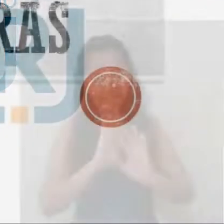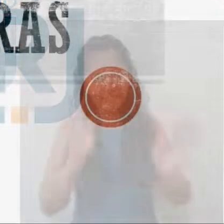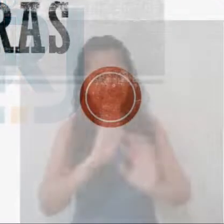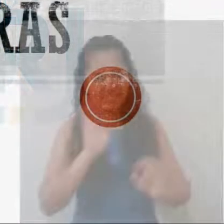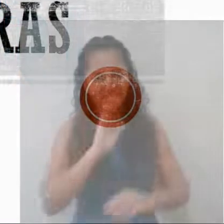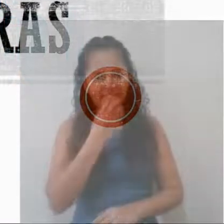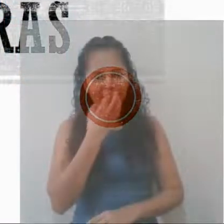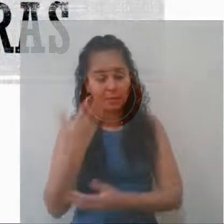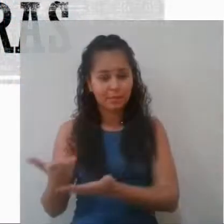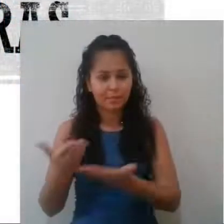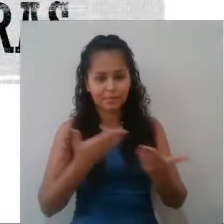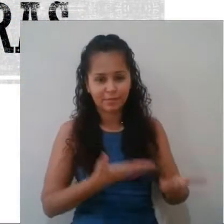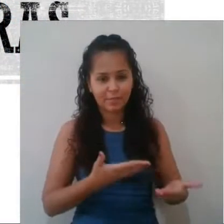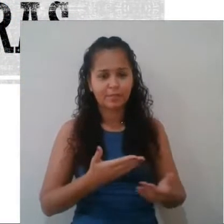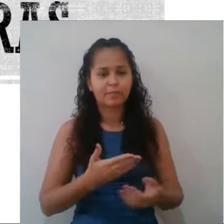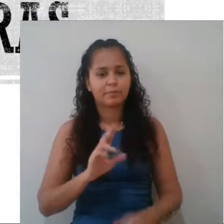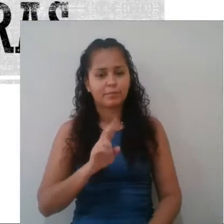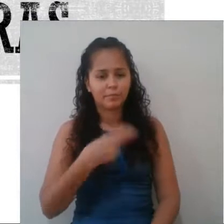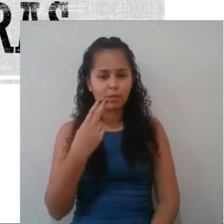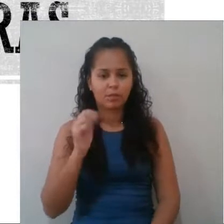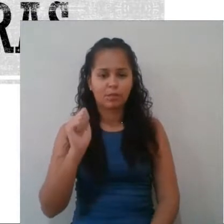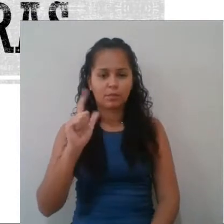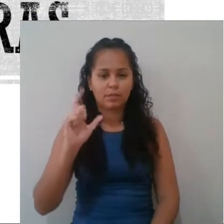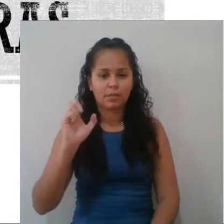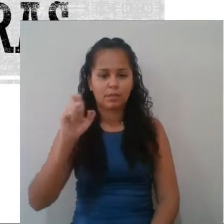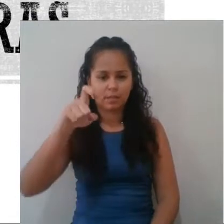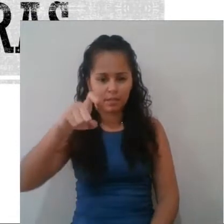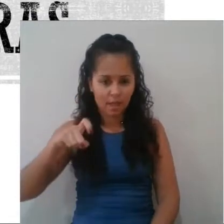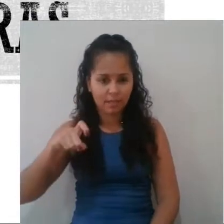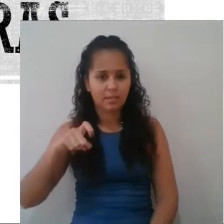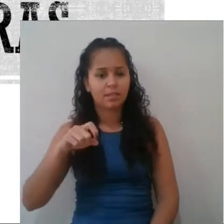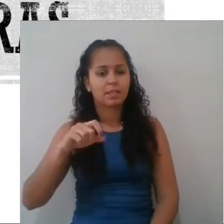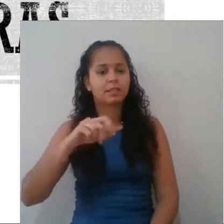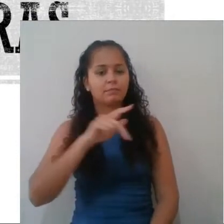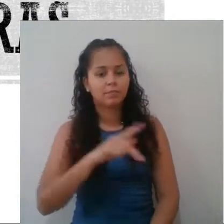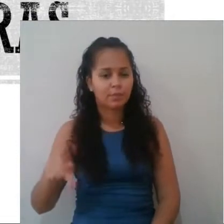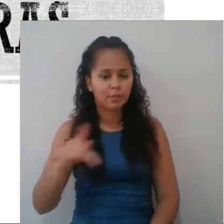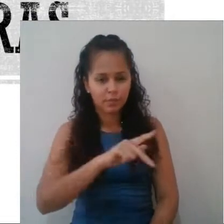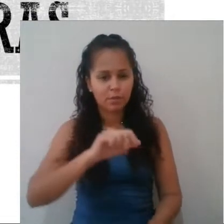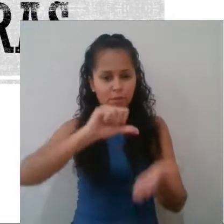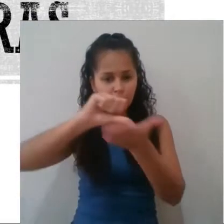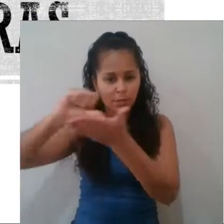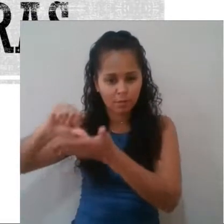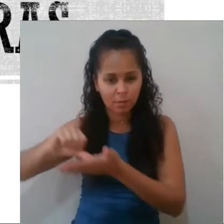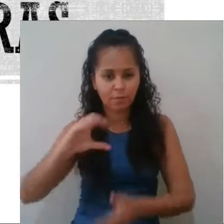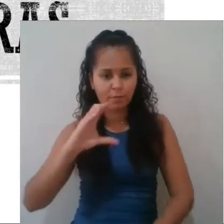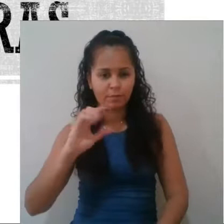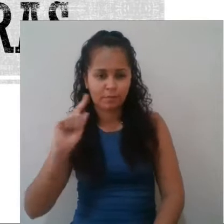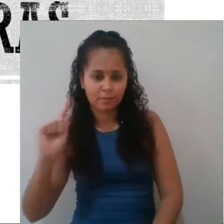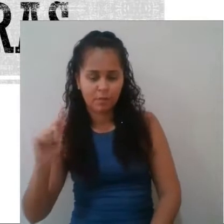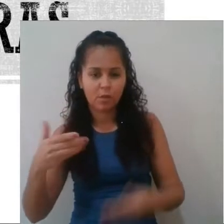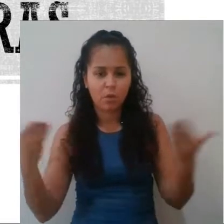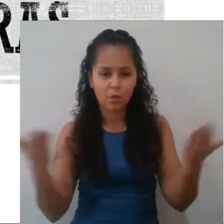Olá, sejam todos muito bem-vindos. Eu me chamo Alex, sou mediador do Polo de Campos dos Goitacazes